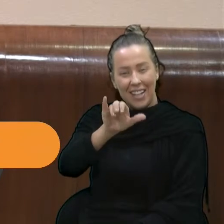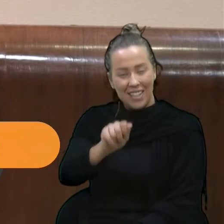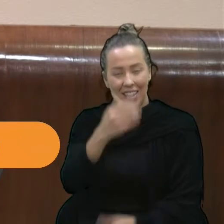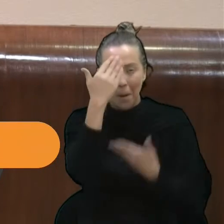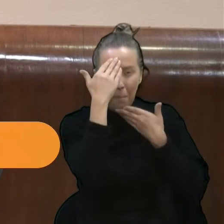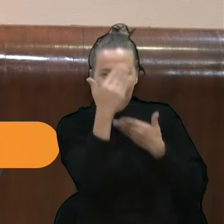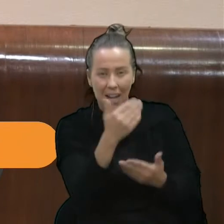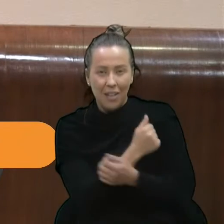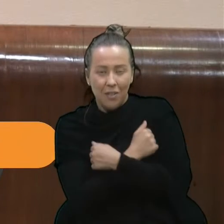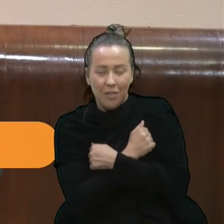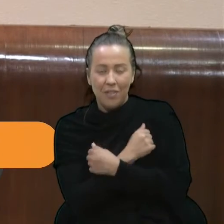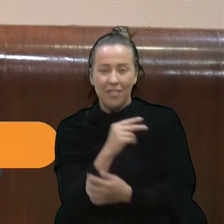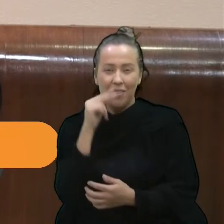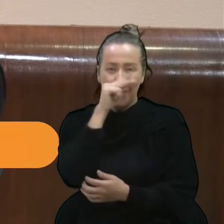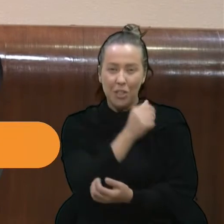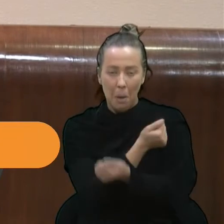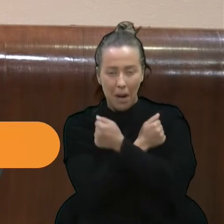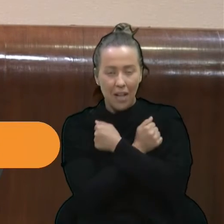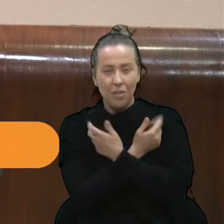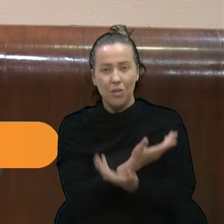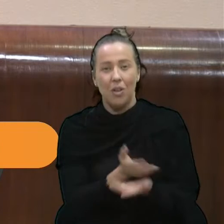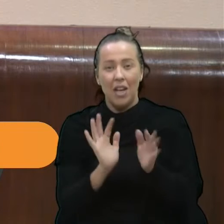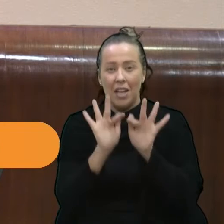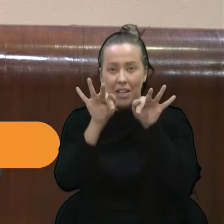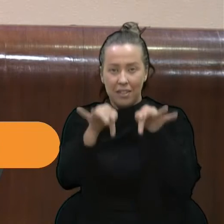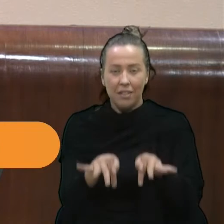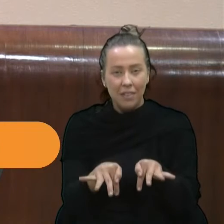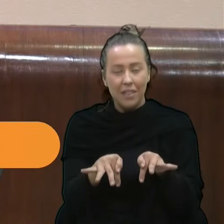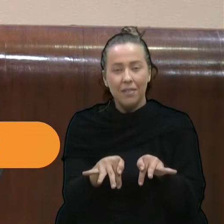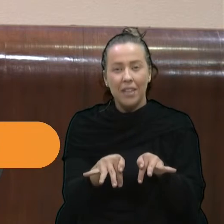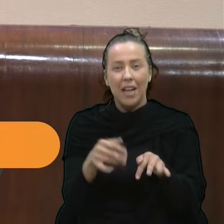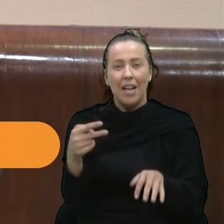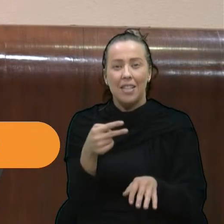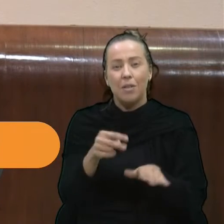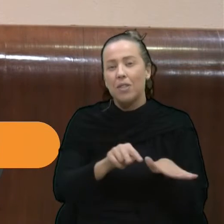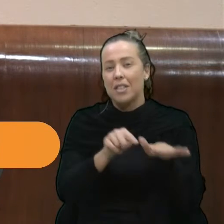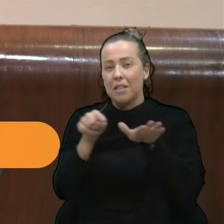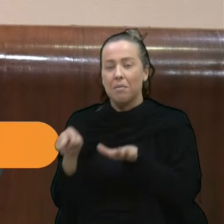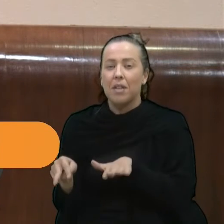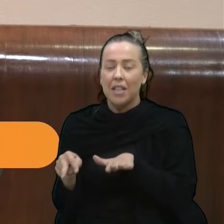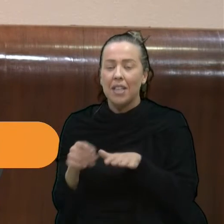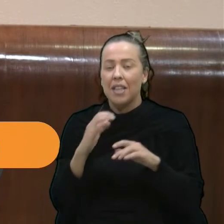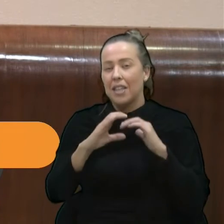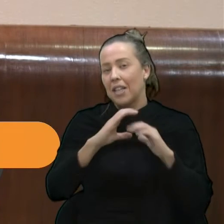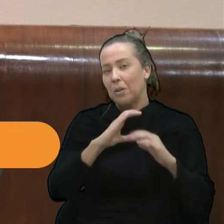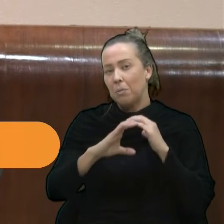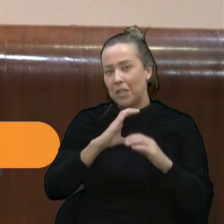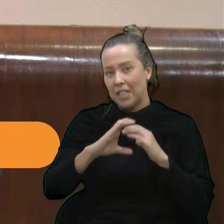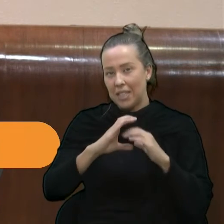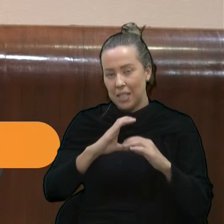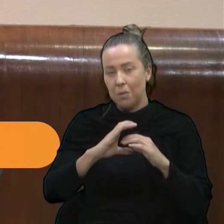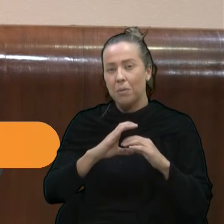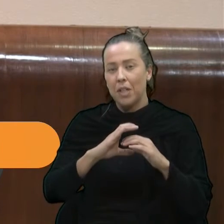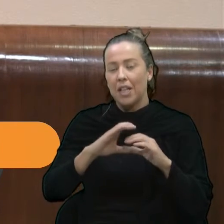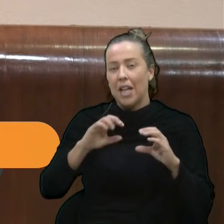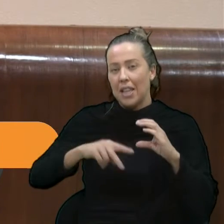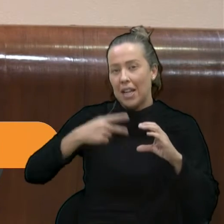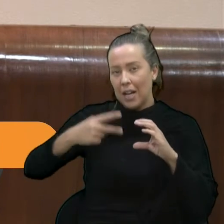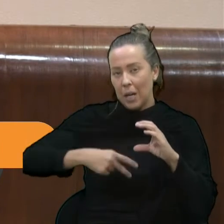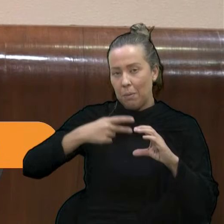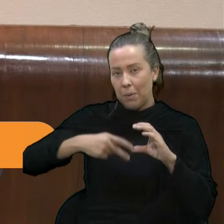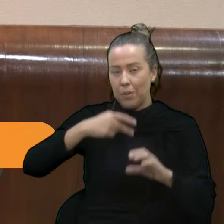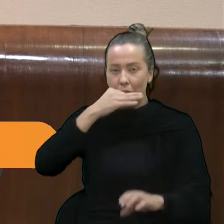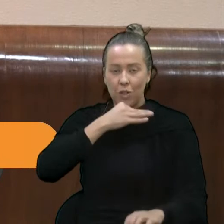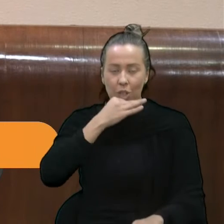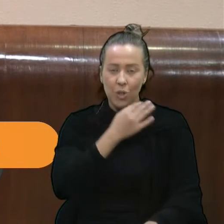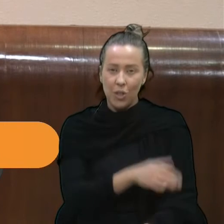assim, com o Alexandre Garcia, nós vamos encerrando a segunda semana da comunicação da Câmara de Vereadores de Caxias